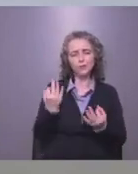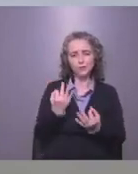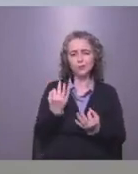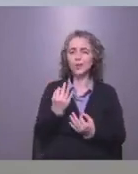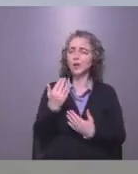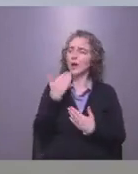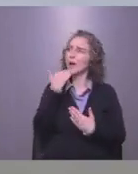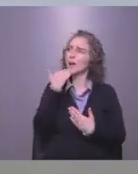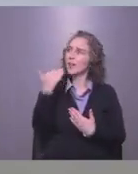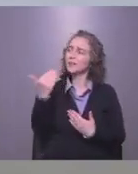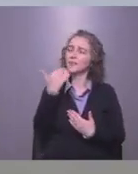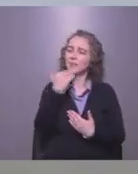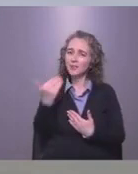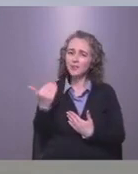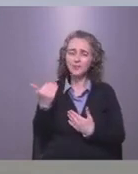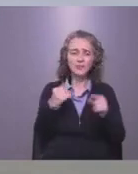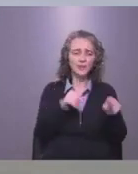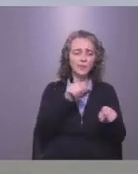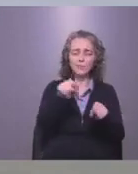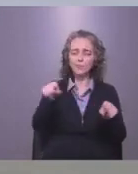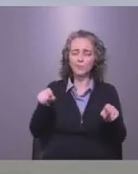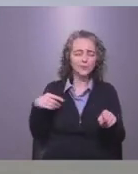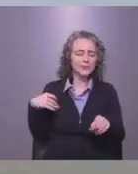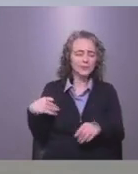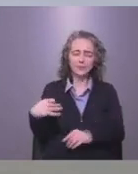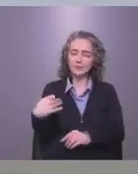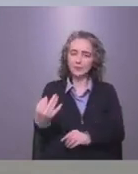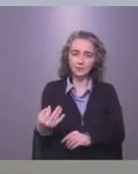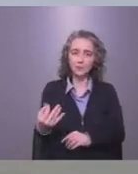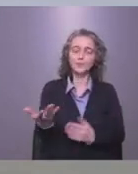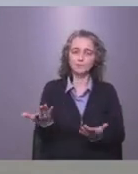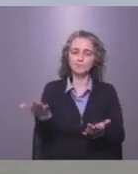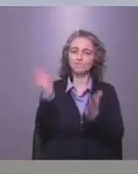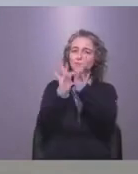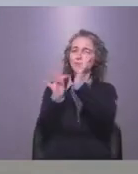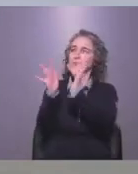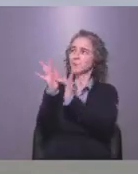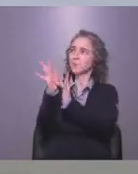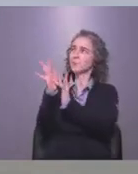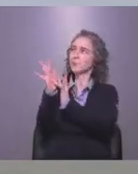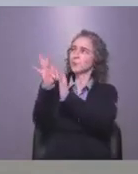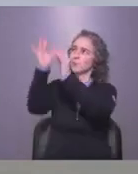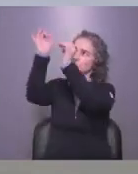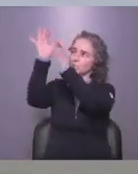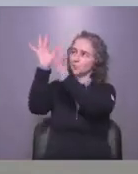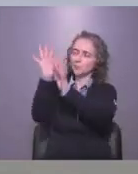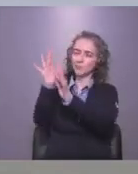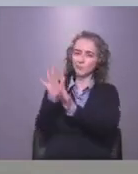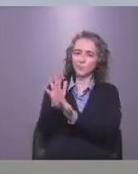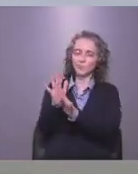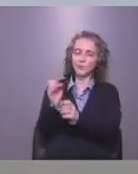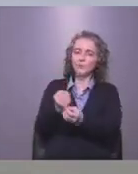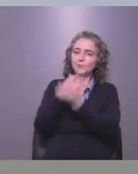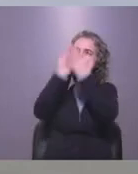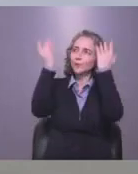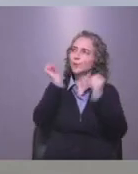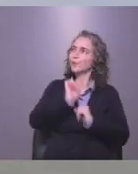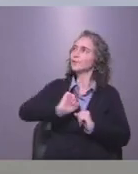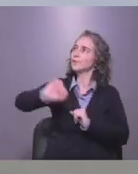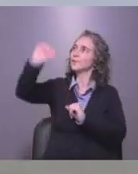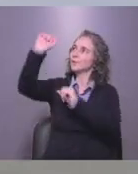graças sempre e em toda a parte. Pelo mistério do Verbo encarnado, nova luz da vossa glória brilhou sobre